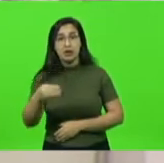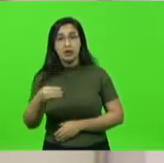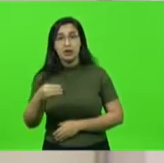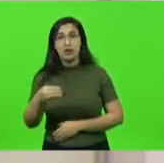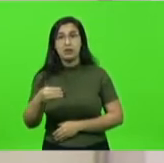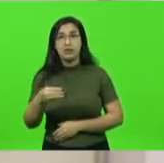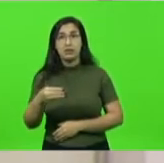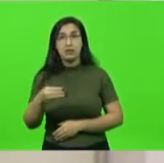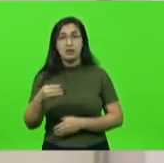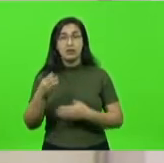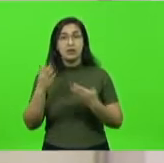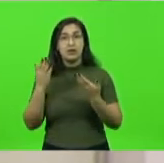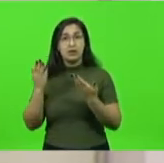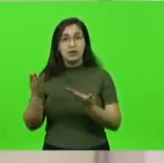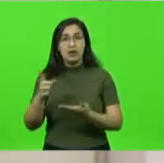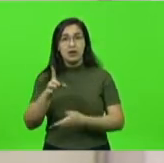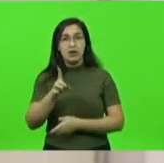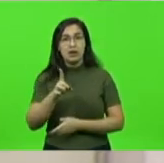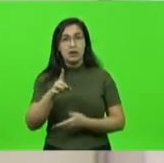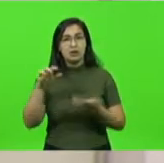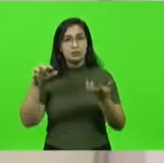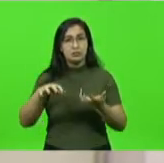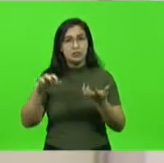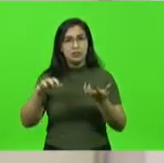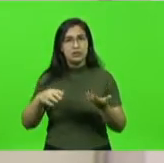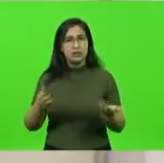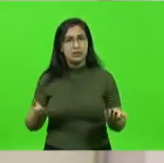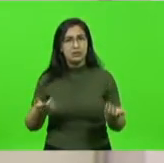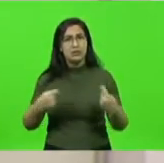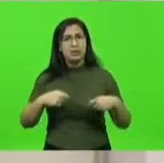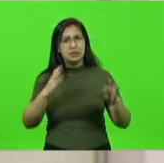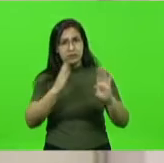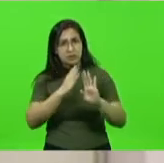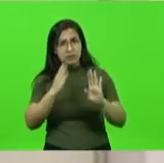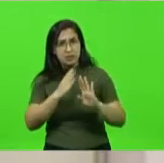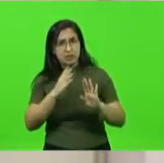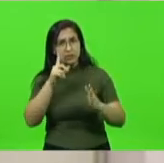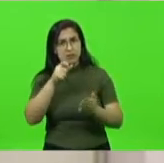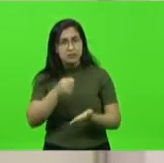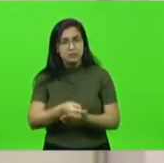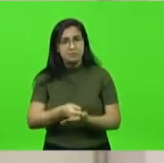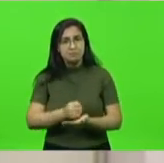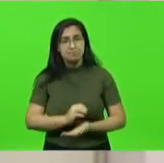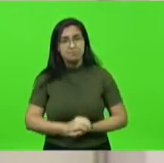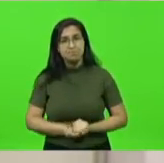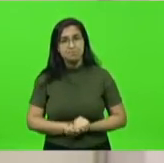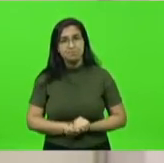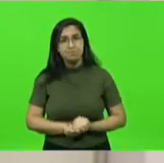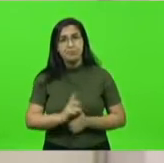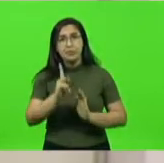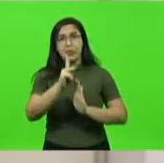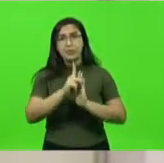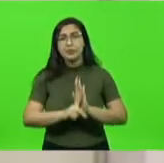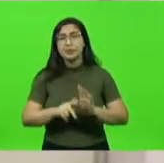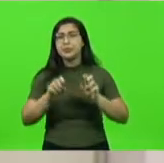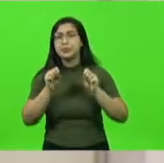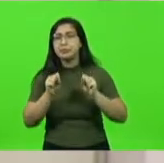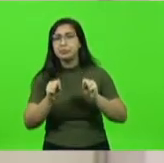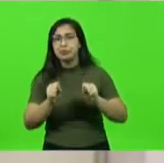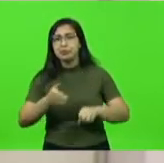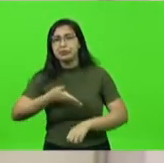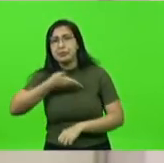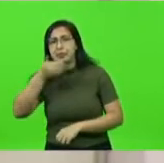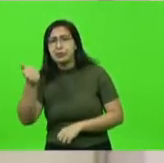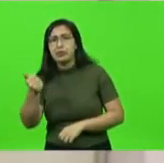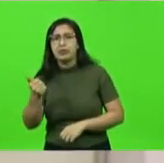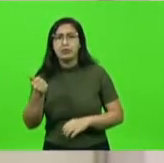mais bem paga até então. É isso que a gente tem que analisar. Ah, o projeto poderia ter sido melhor? Eu